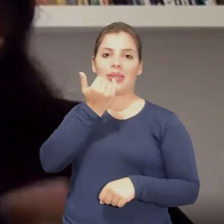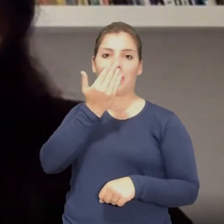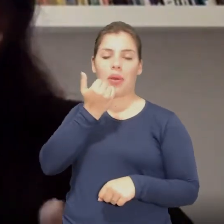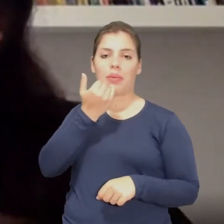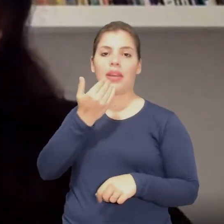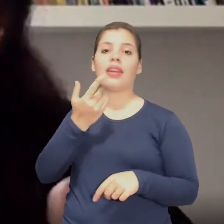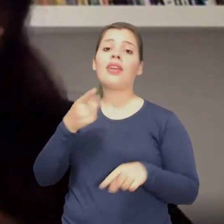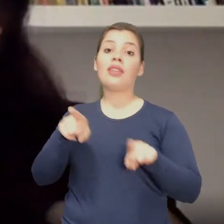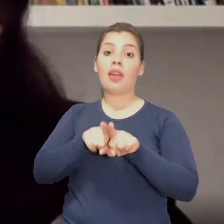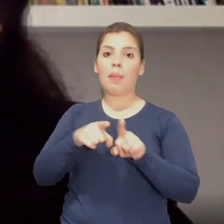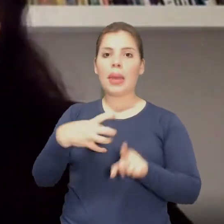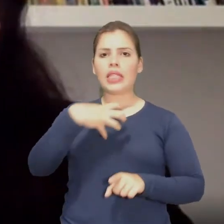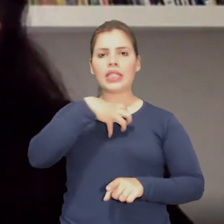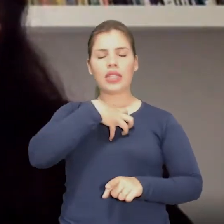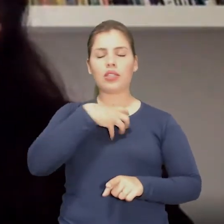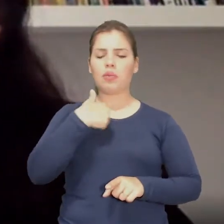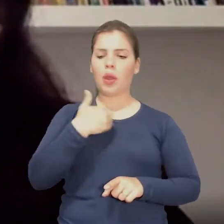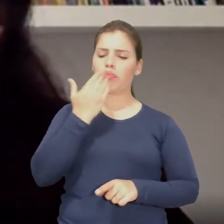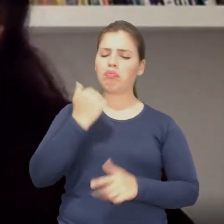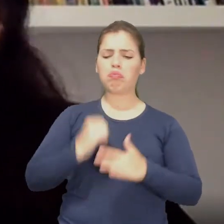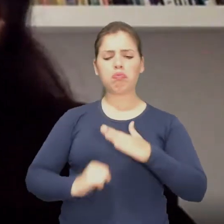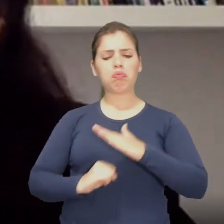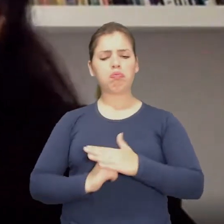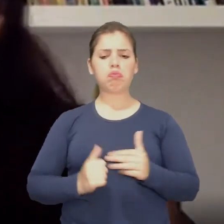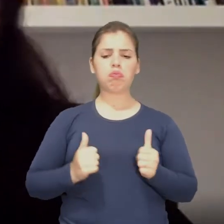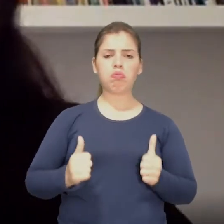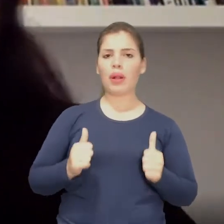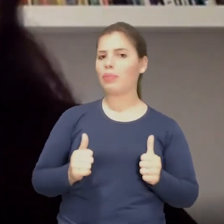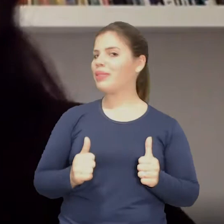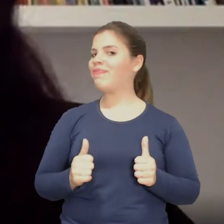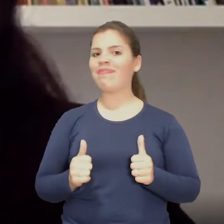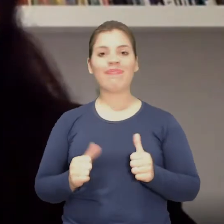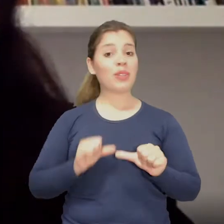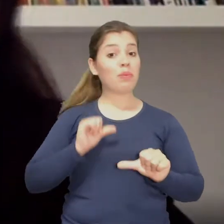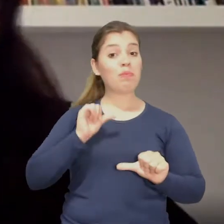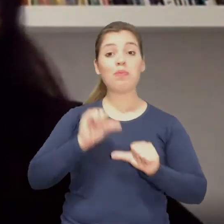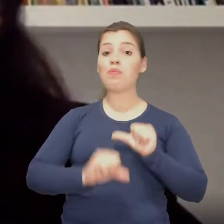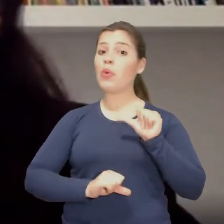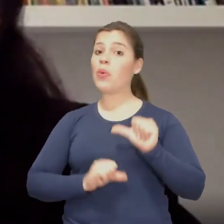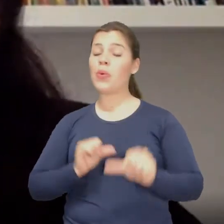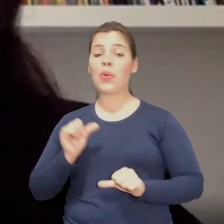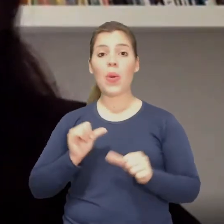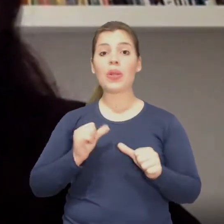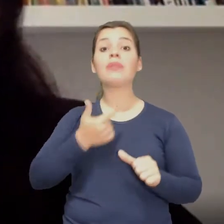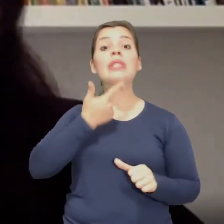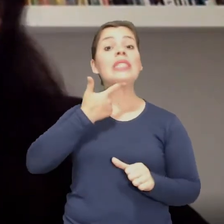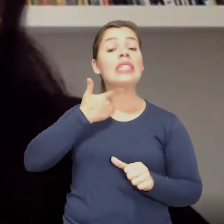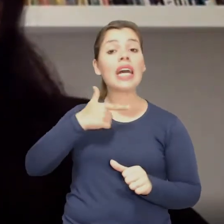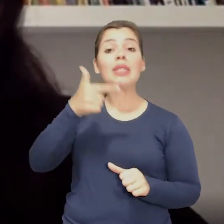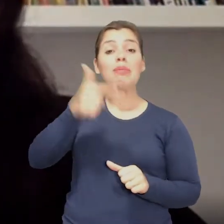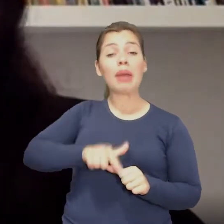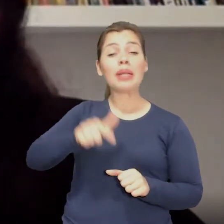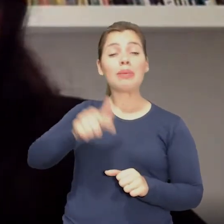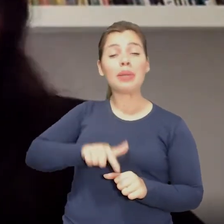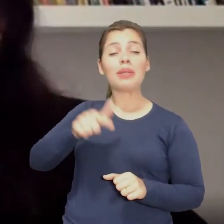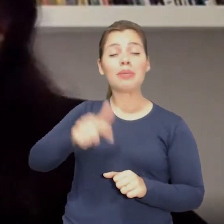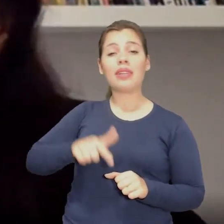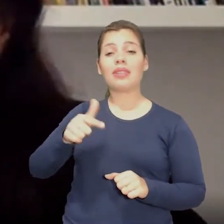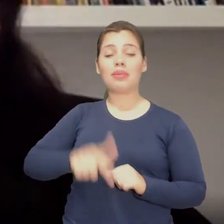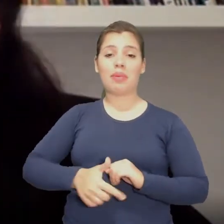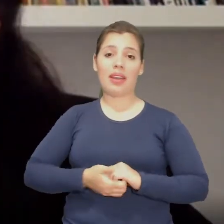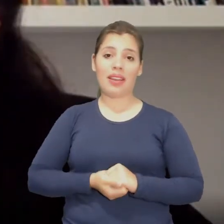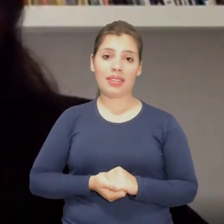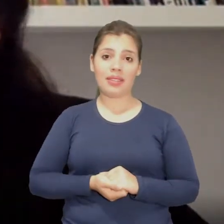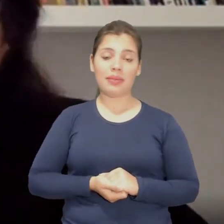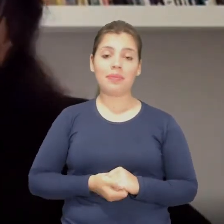Isso é feito com alteração no nosso balanço de hormônios mesmo, que regulam fome e saciedade. Então, o apetite de quem está em dieta tende a aumentar